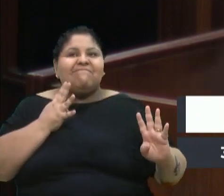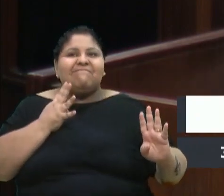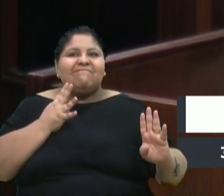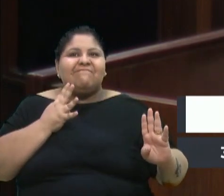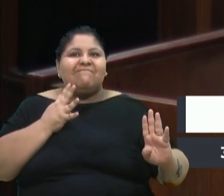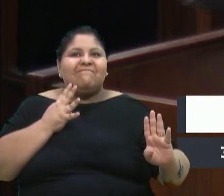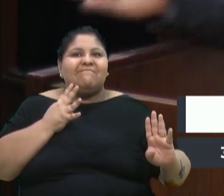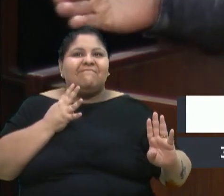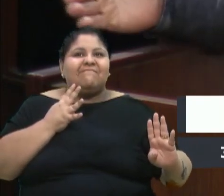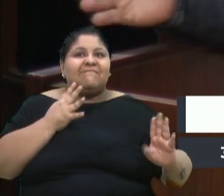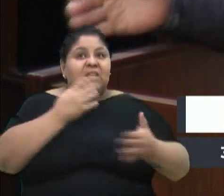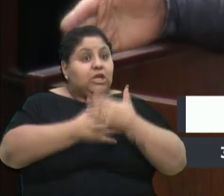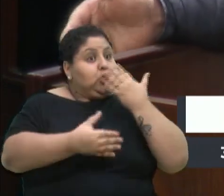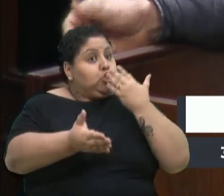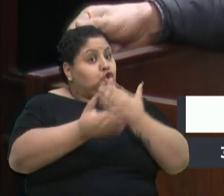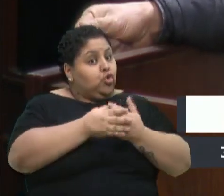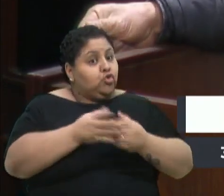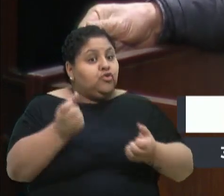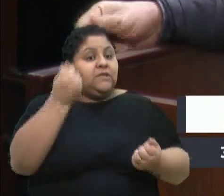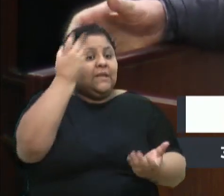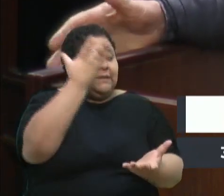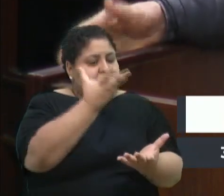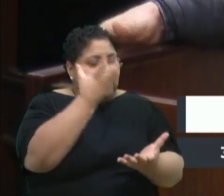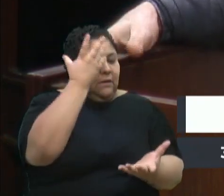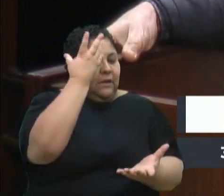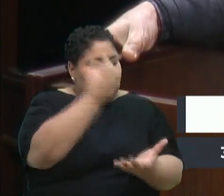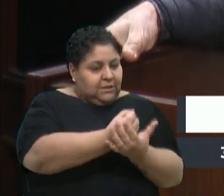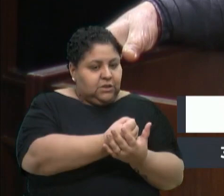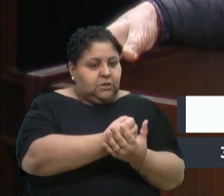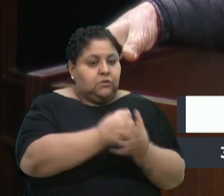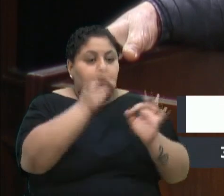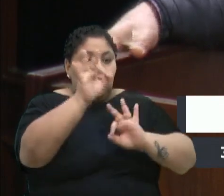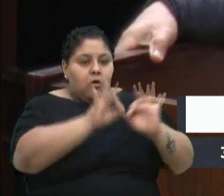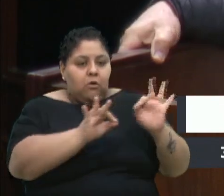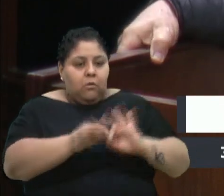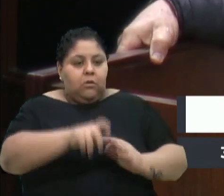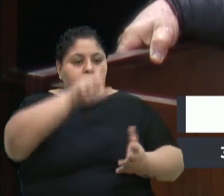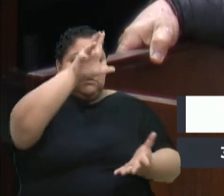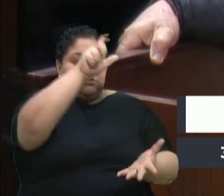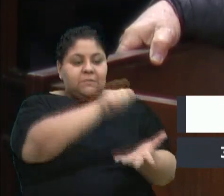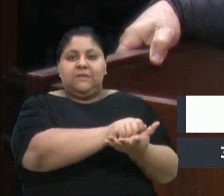por ordem de inscrição, não vão ser atendidos. Qual é o critério? De